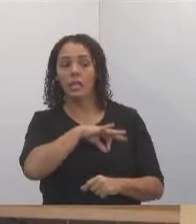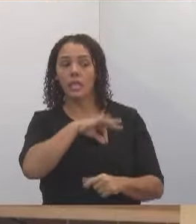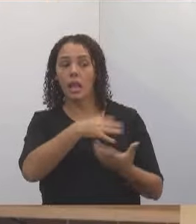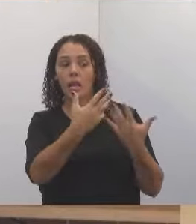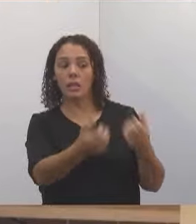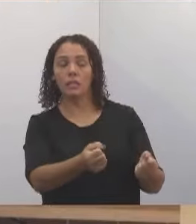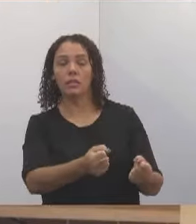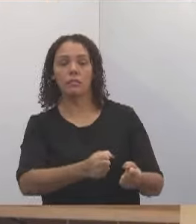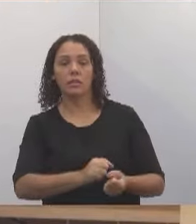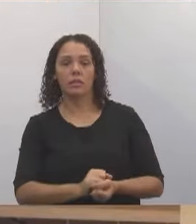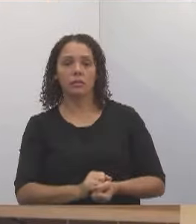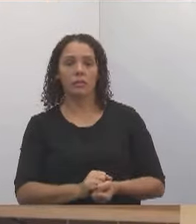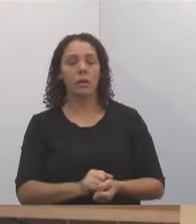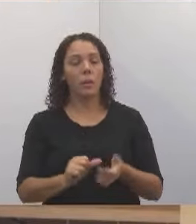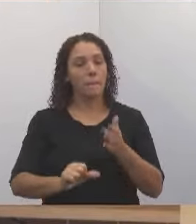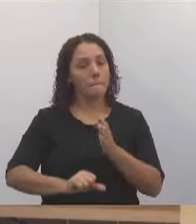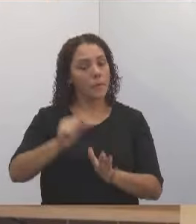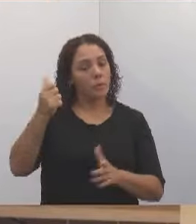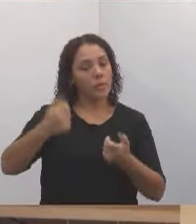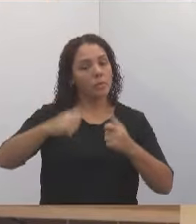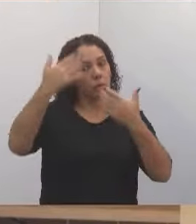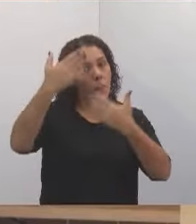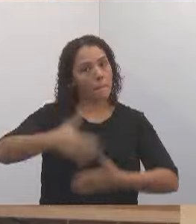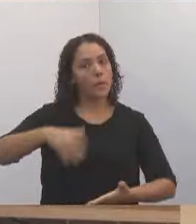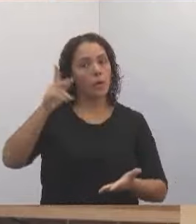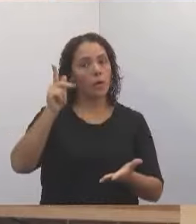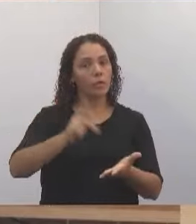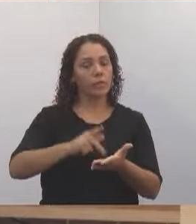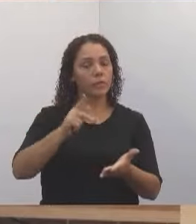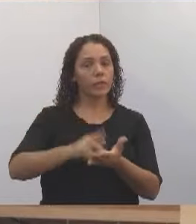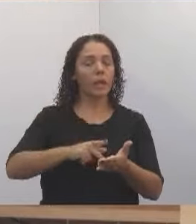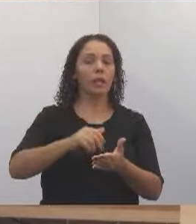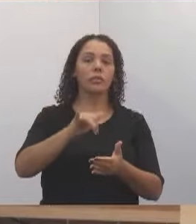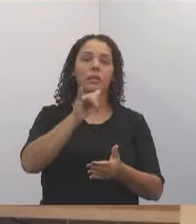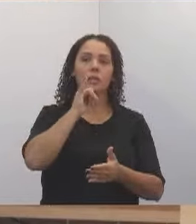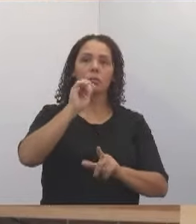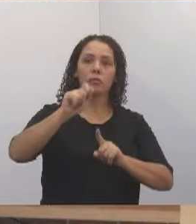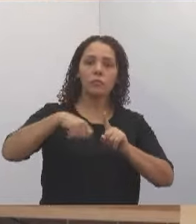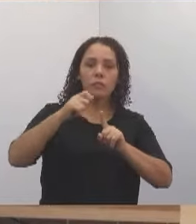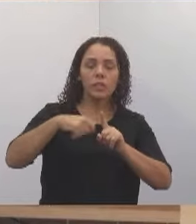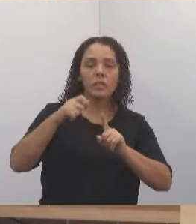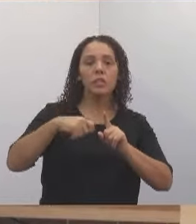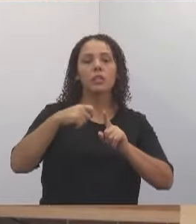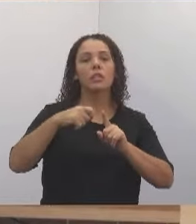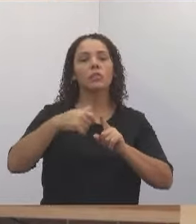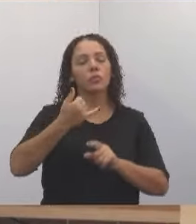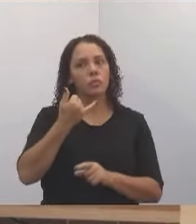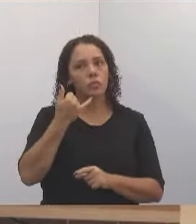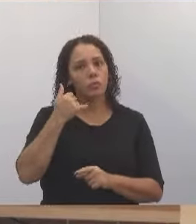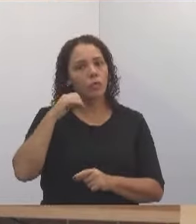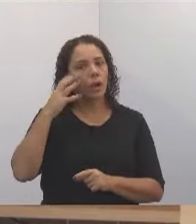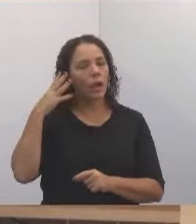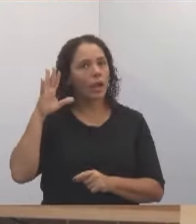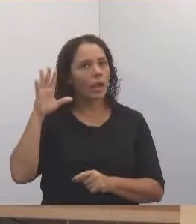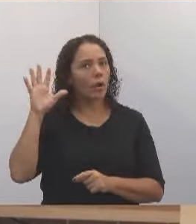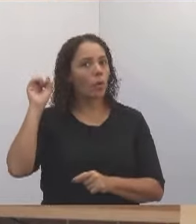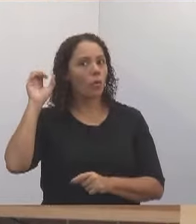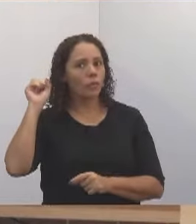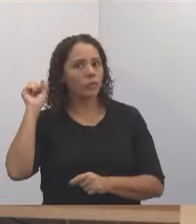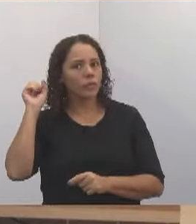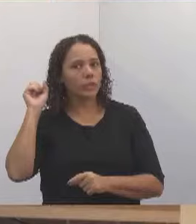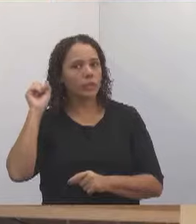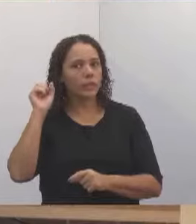tem que primeiro ter provas reais, vídeo, áudio, ter certeza. Porque não é assim